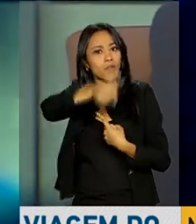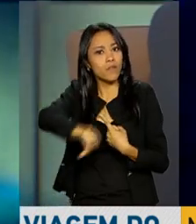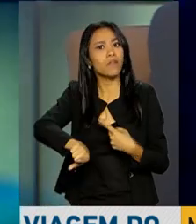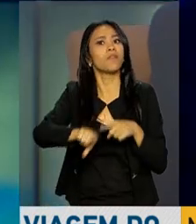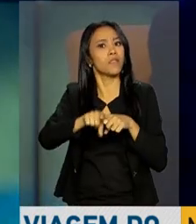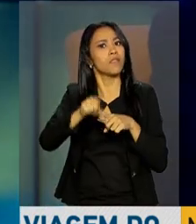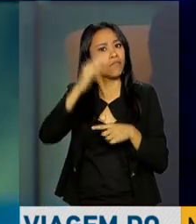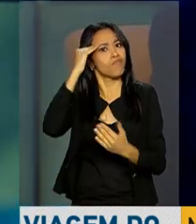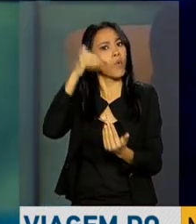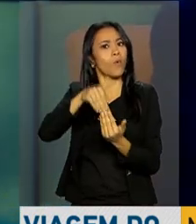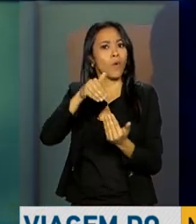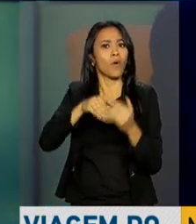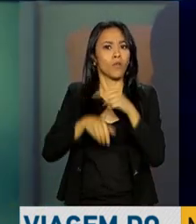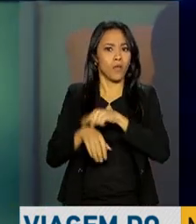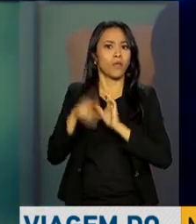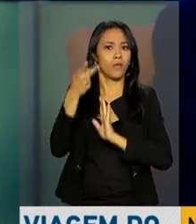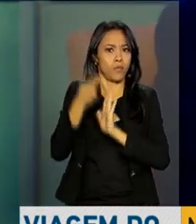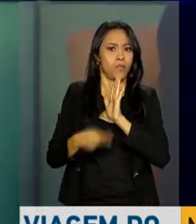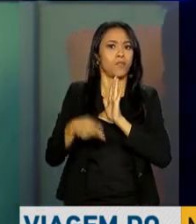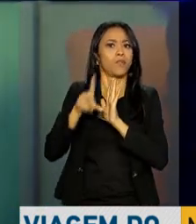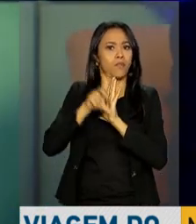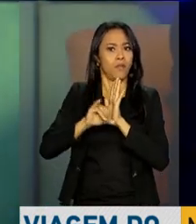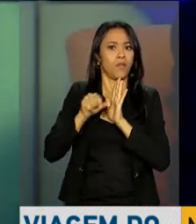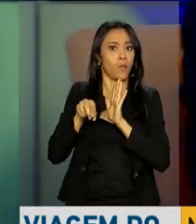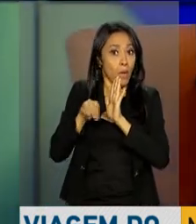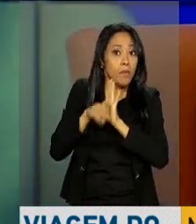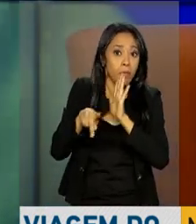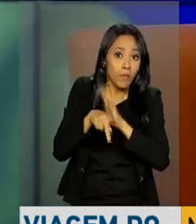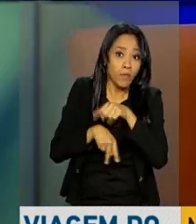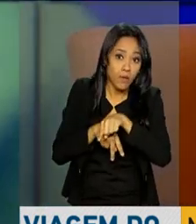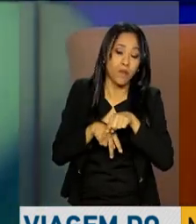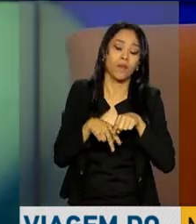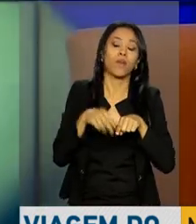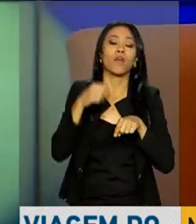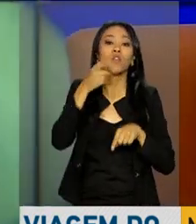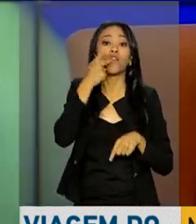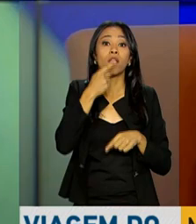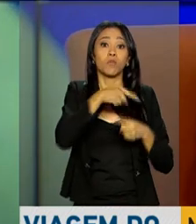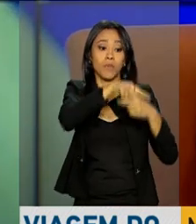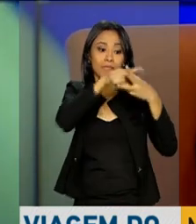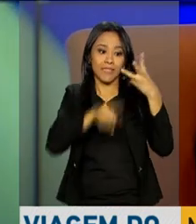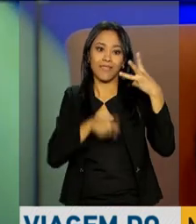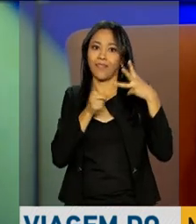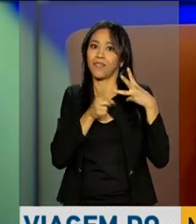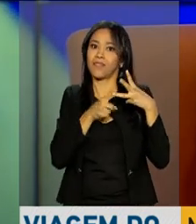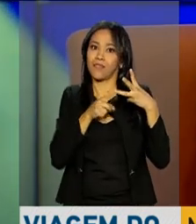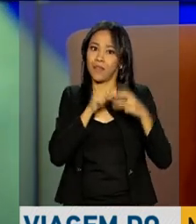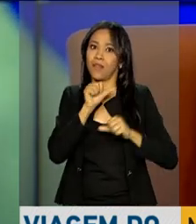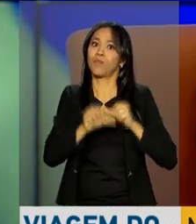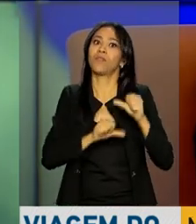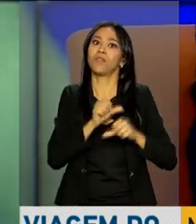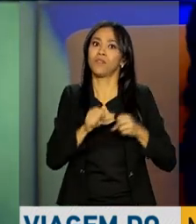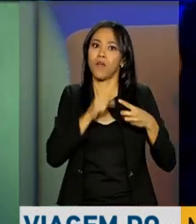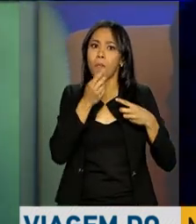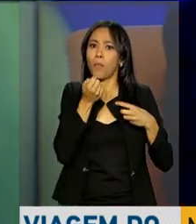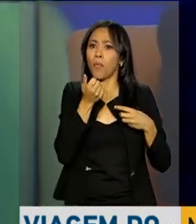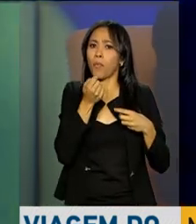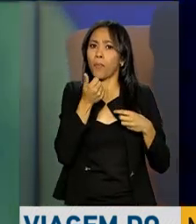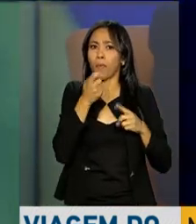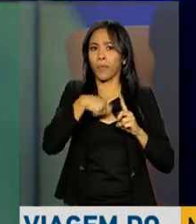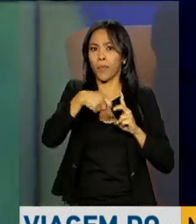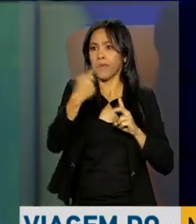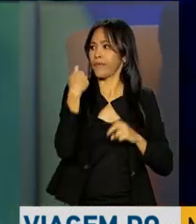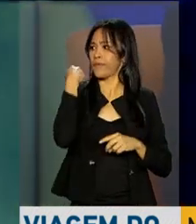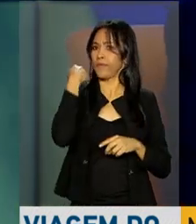vez afirmativamente. Estou, portanto, falando de uma terceira reforma feita nesses pouquíssimos meses de